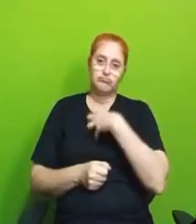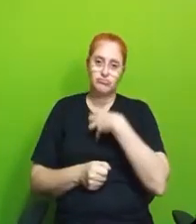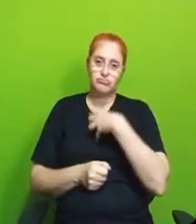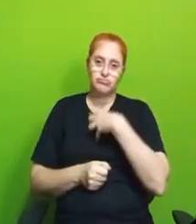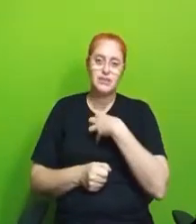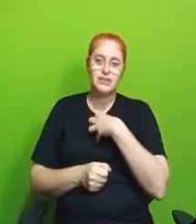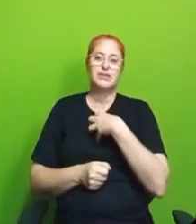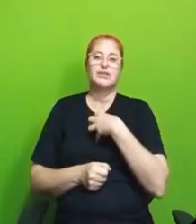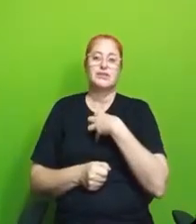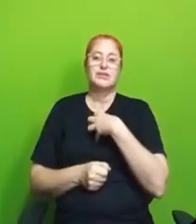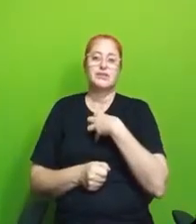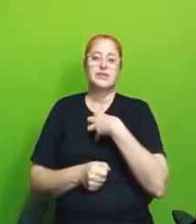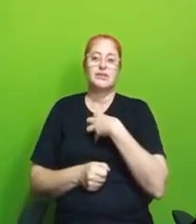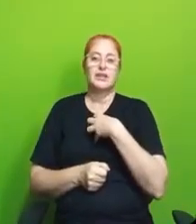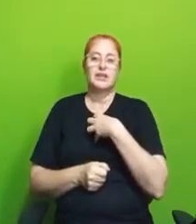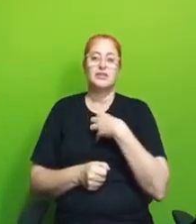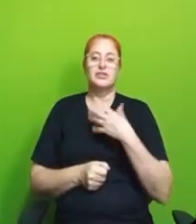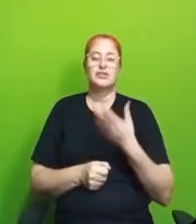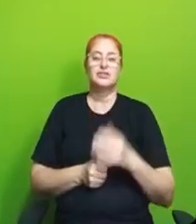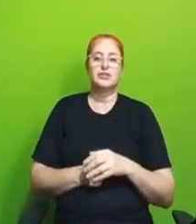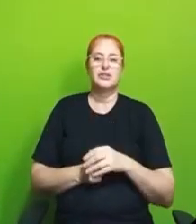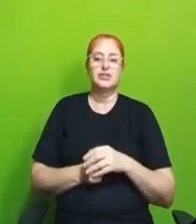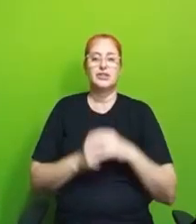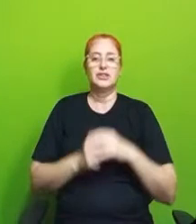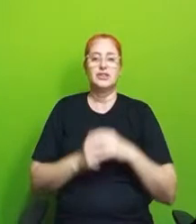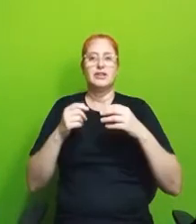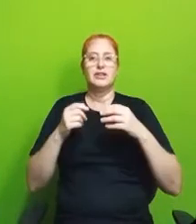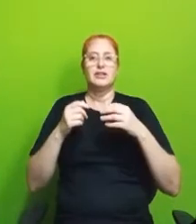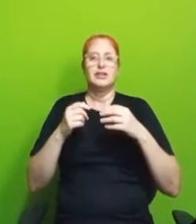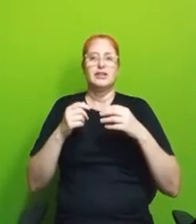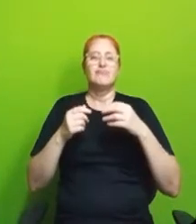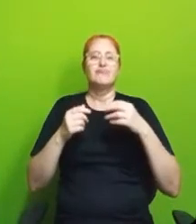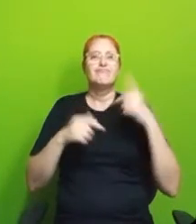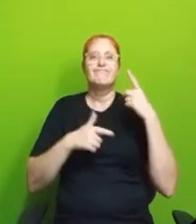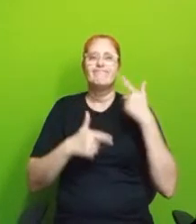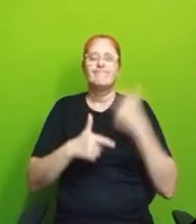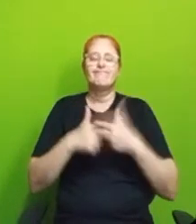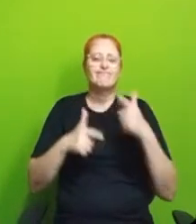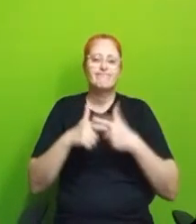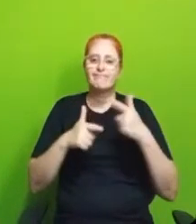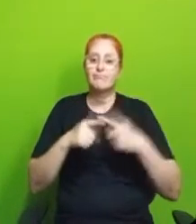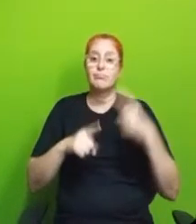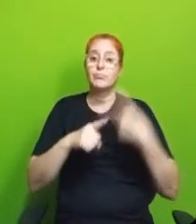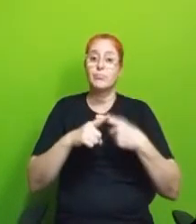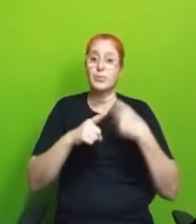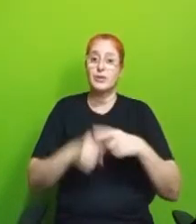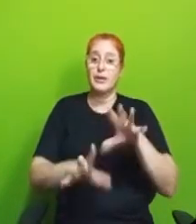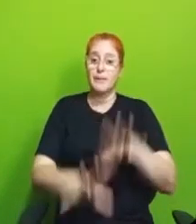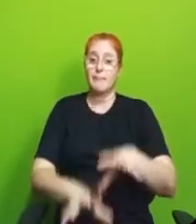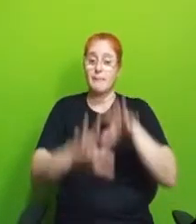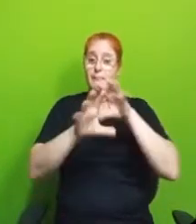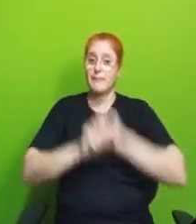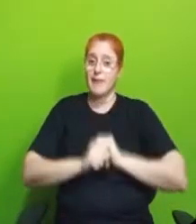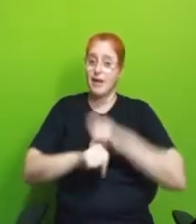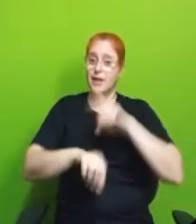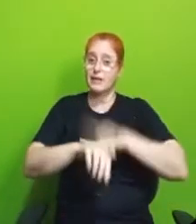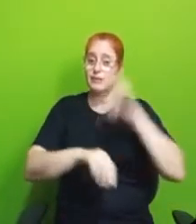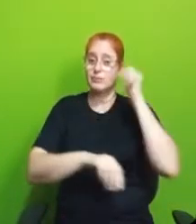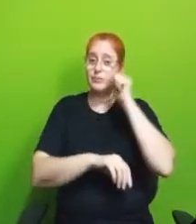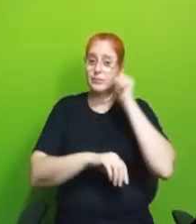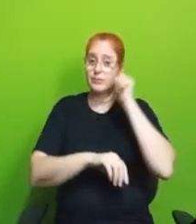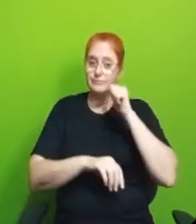precário que esconde uma apropriação do tempo. Então, essa foi também uma outra forma